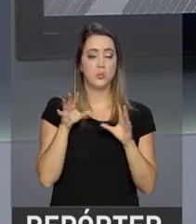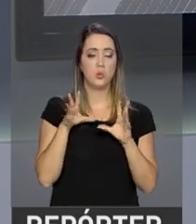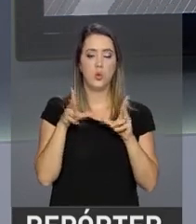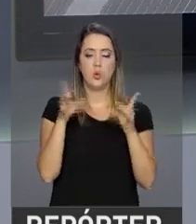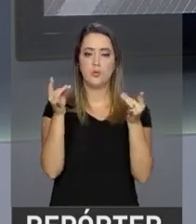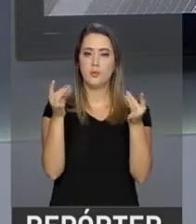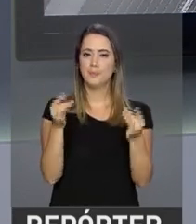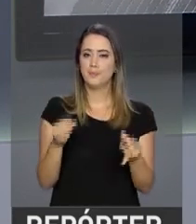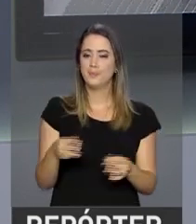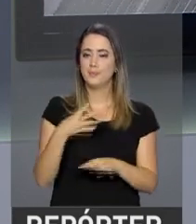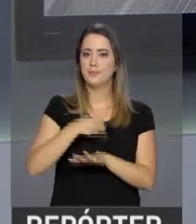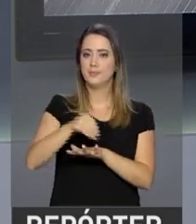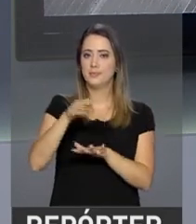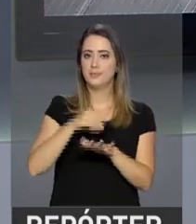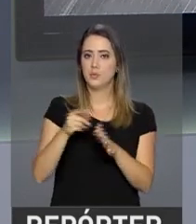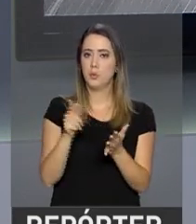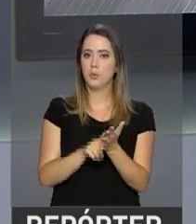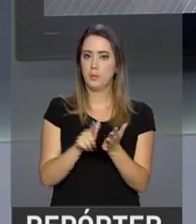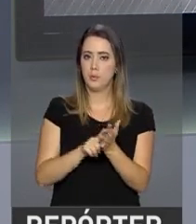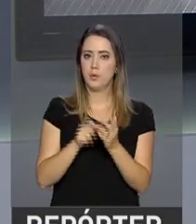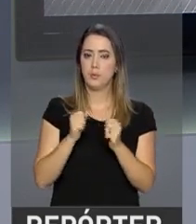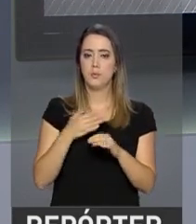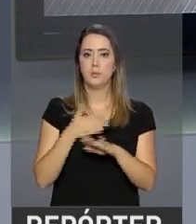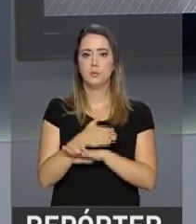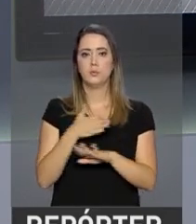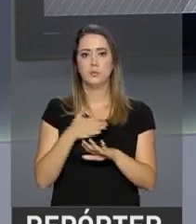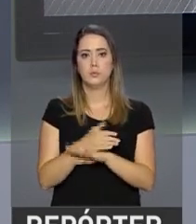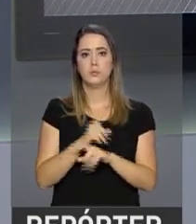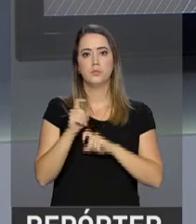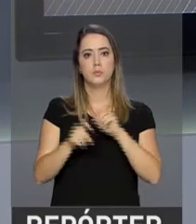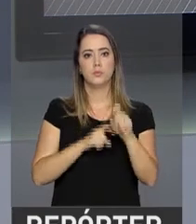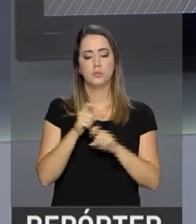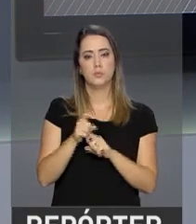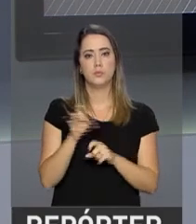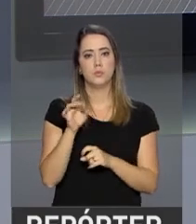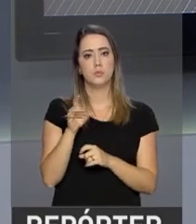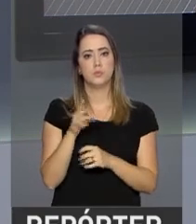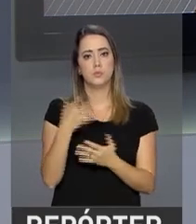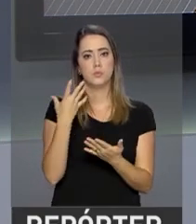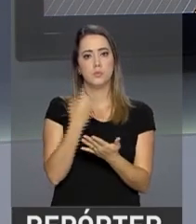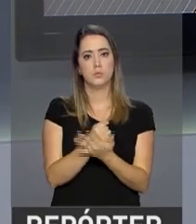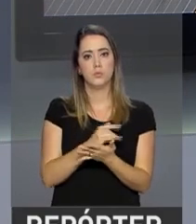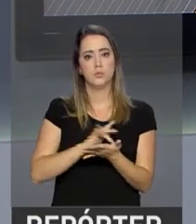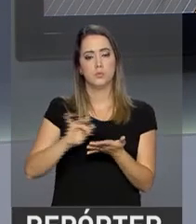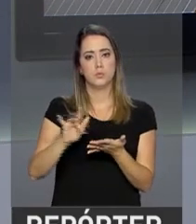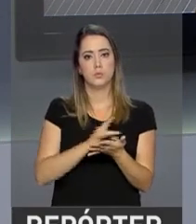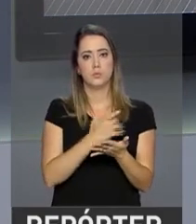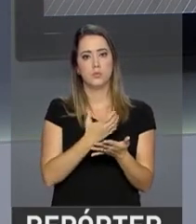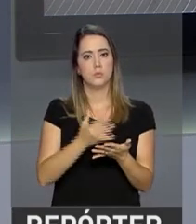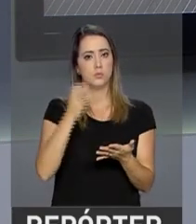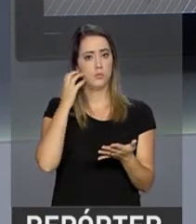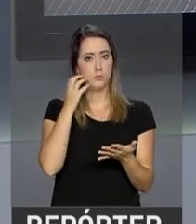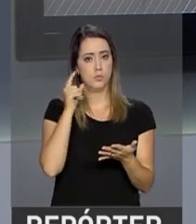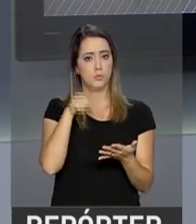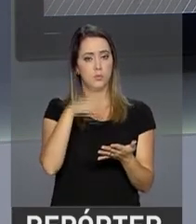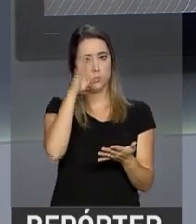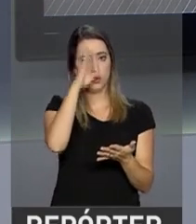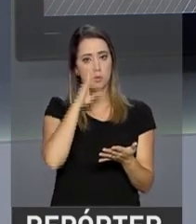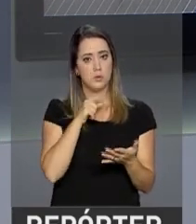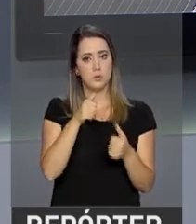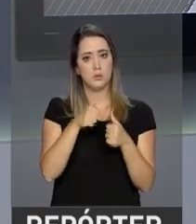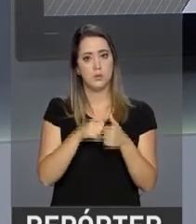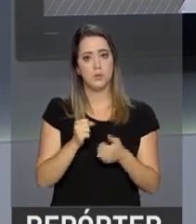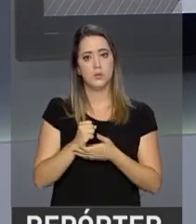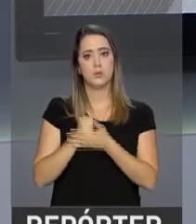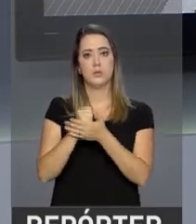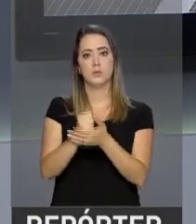que estão no documento de papel podem ser acessados de maneira eletrônica basta baixar o aplicativo para smartphone ele é gratuito